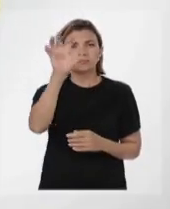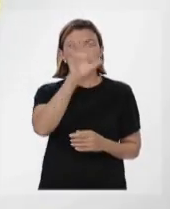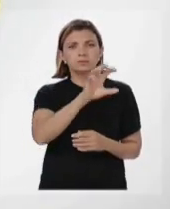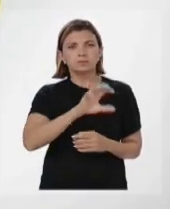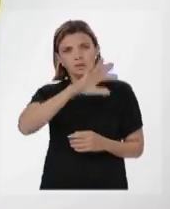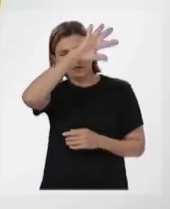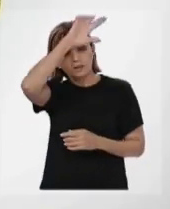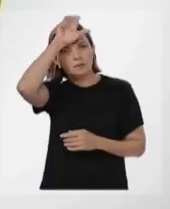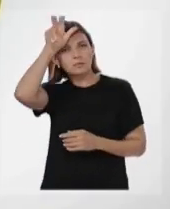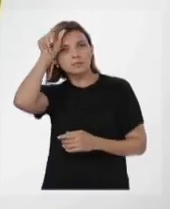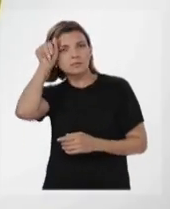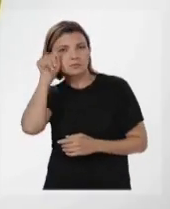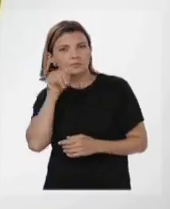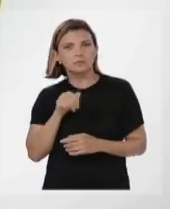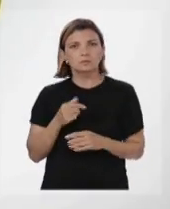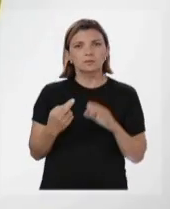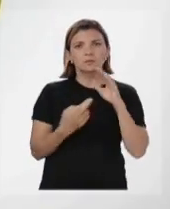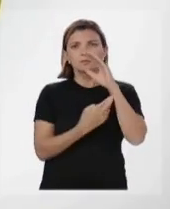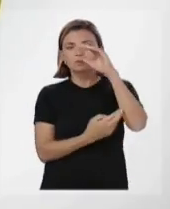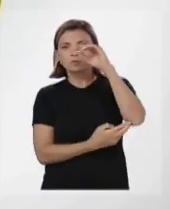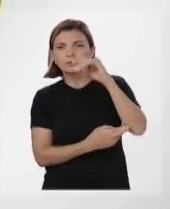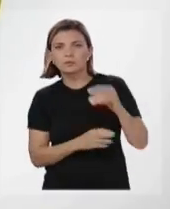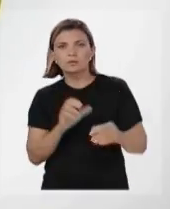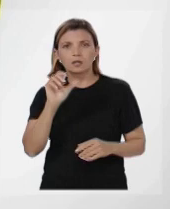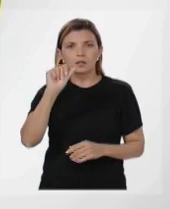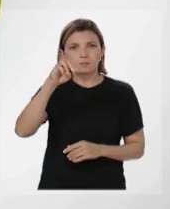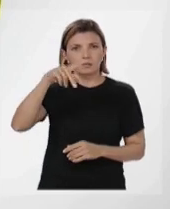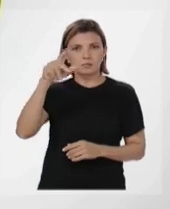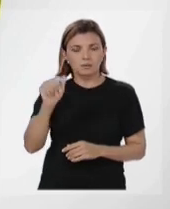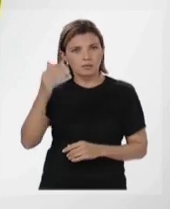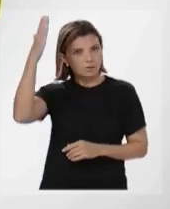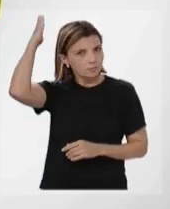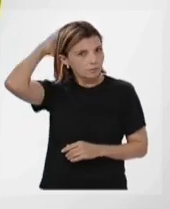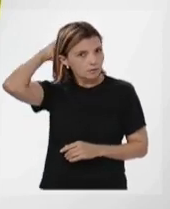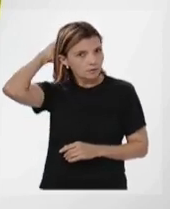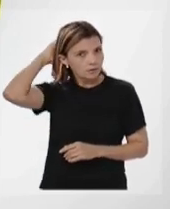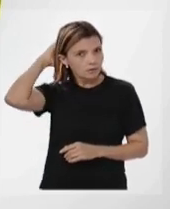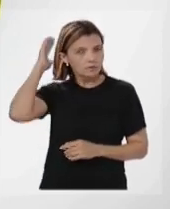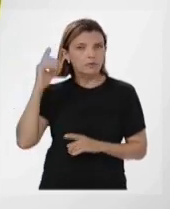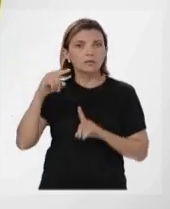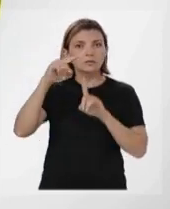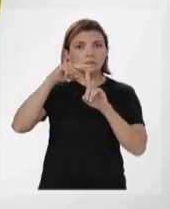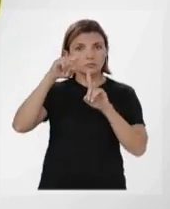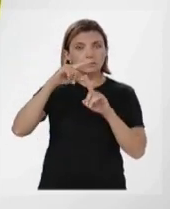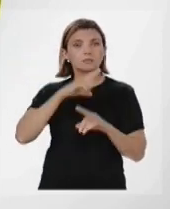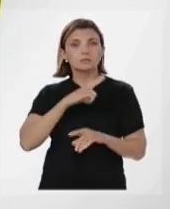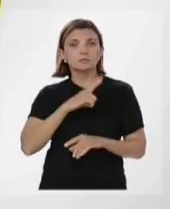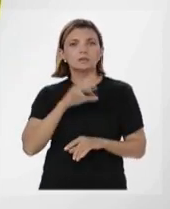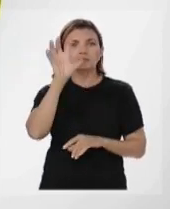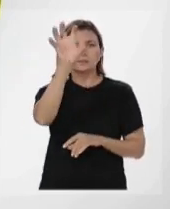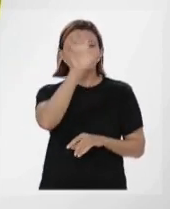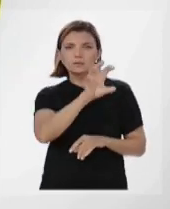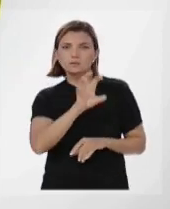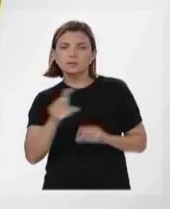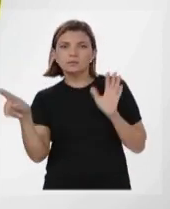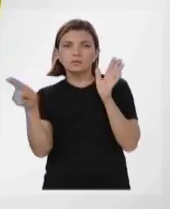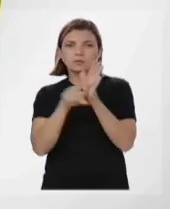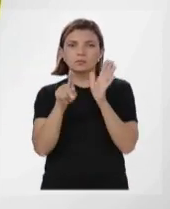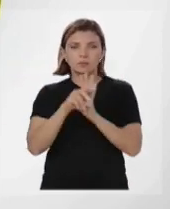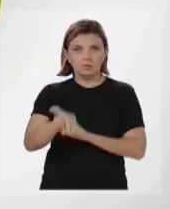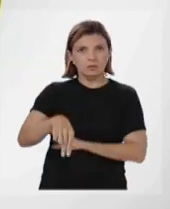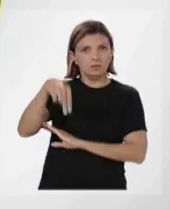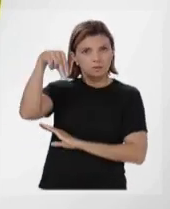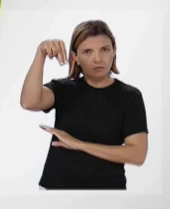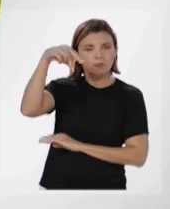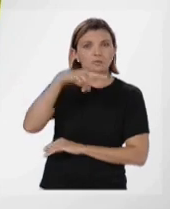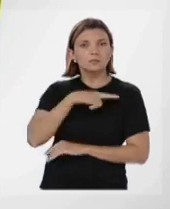Acre, Roraima, Amazonas, Rondônia, Amapá, Pará e Tocantins são os estados que